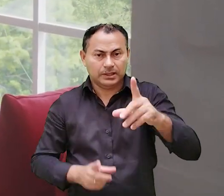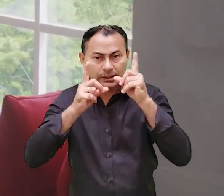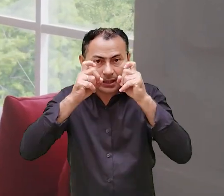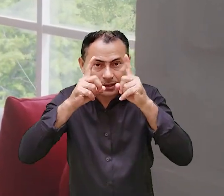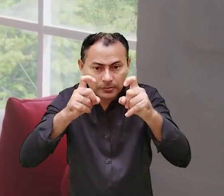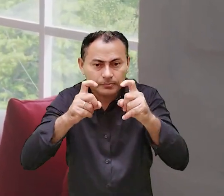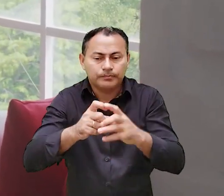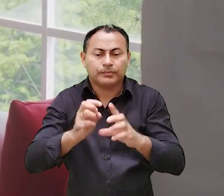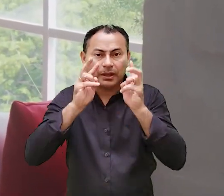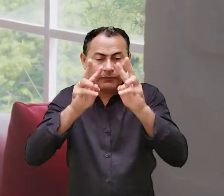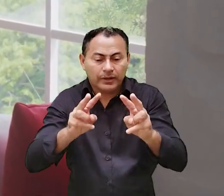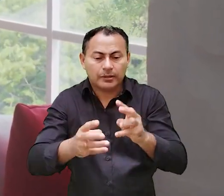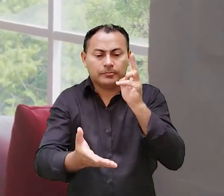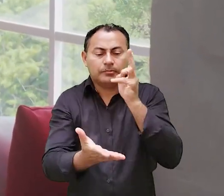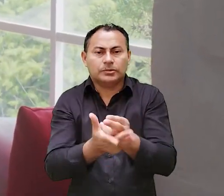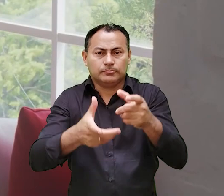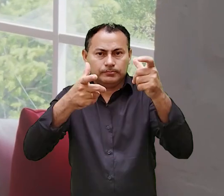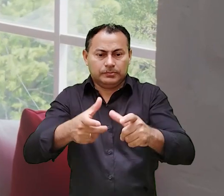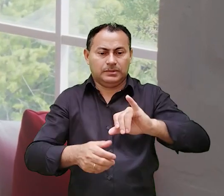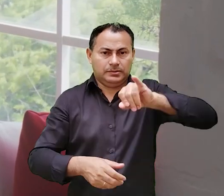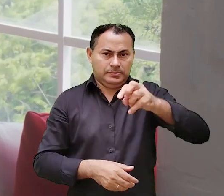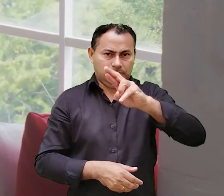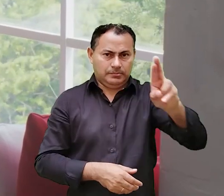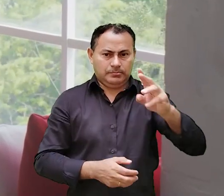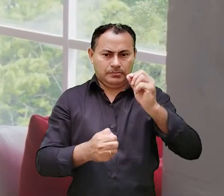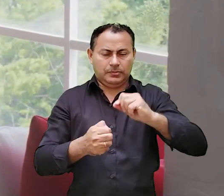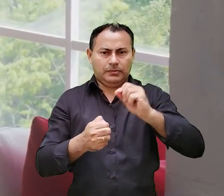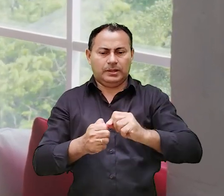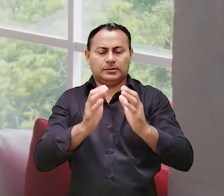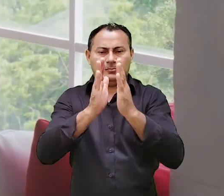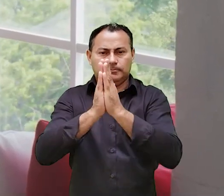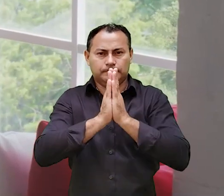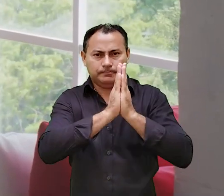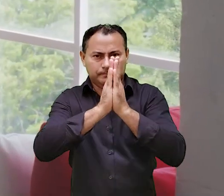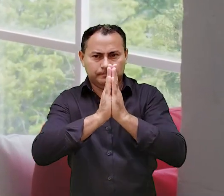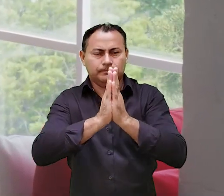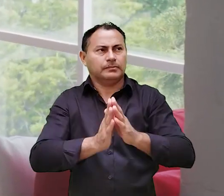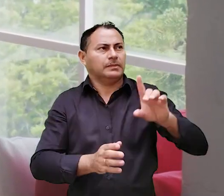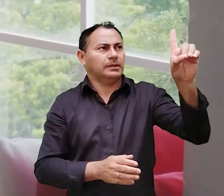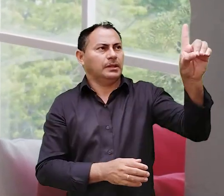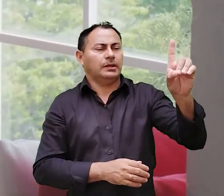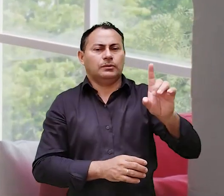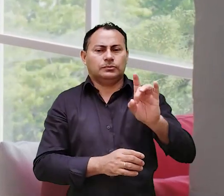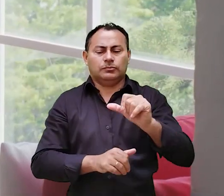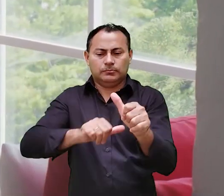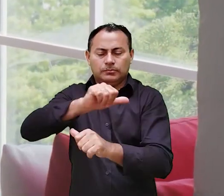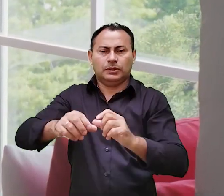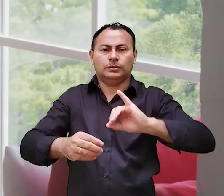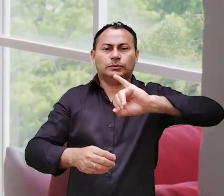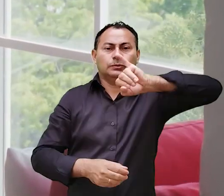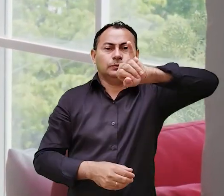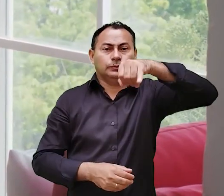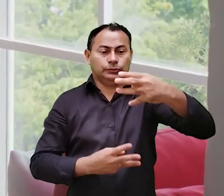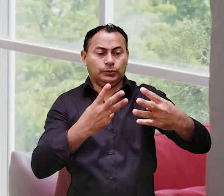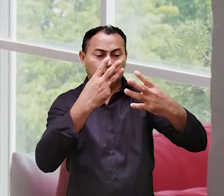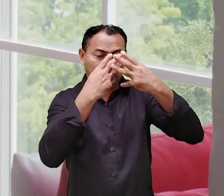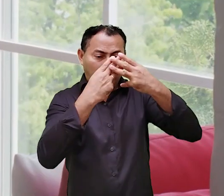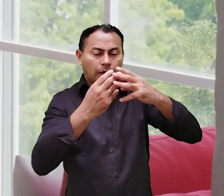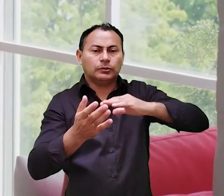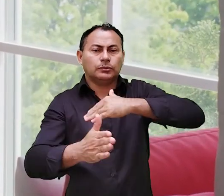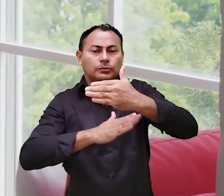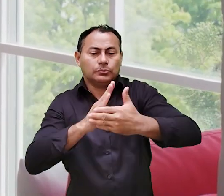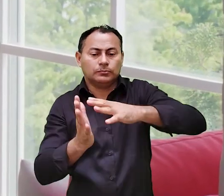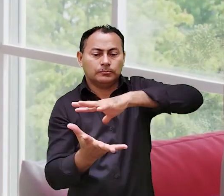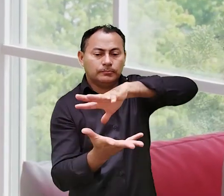tão interessante é ver que no mesmo lugar onde Jeremias fez esta oração, Deus não apenas restaurou Judá, como o